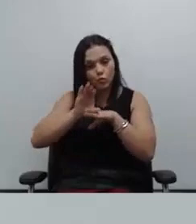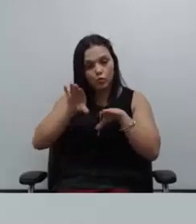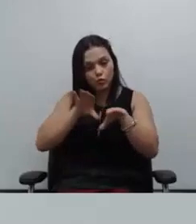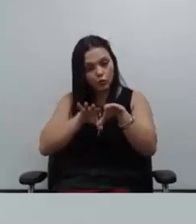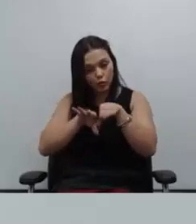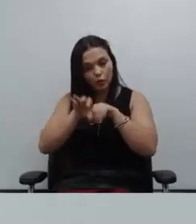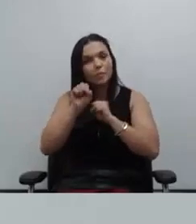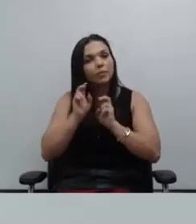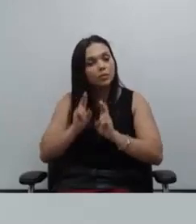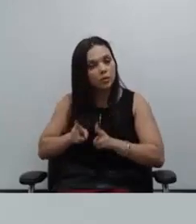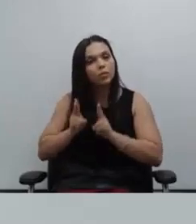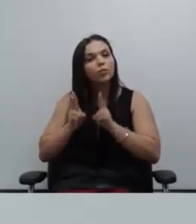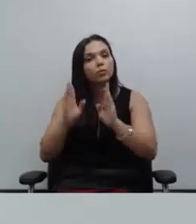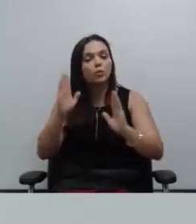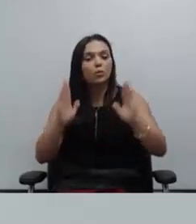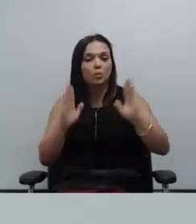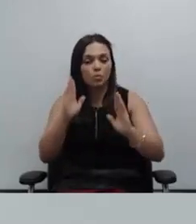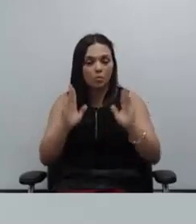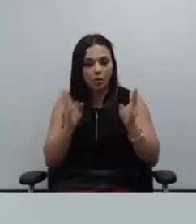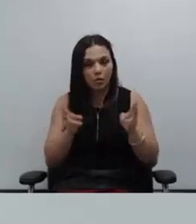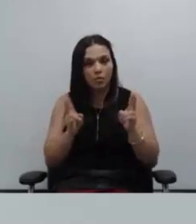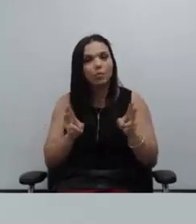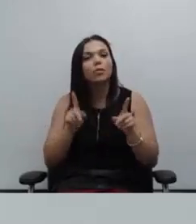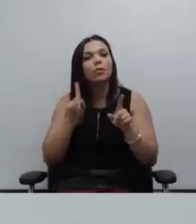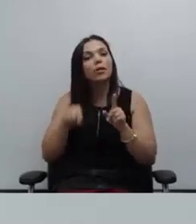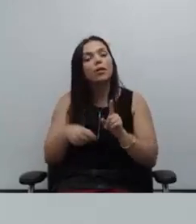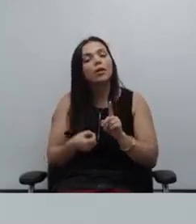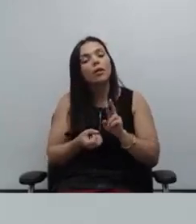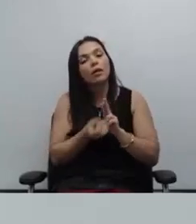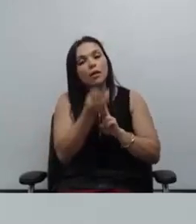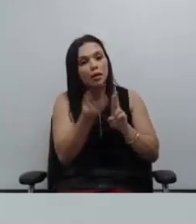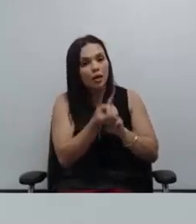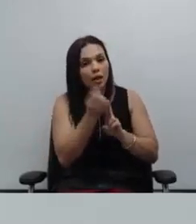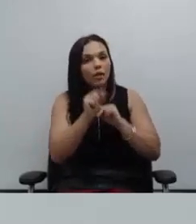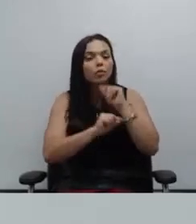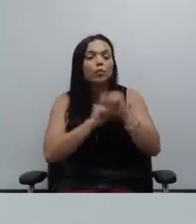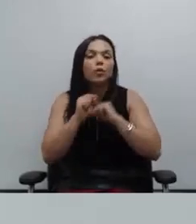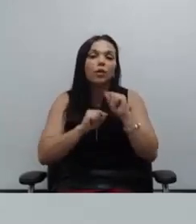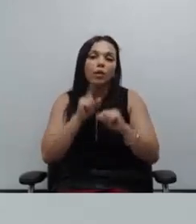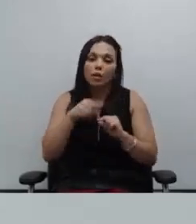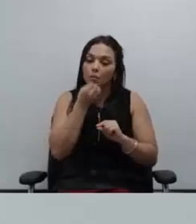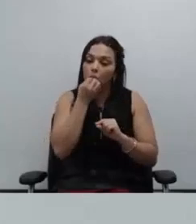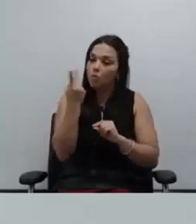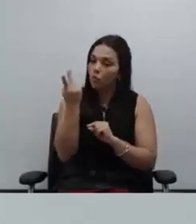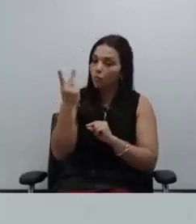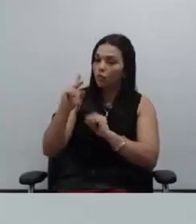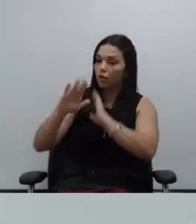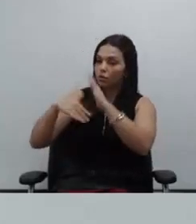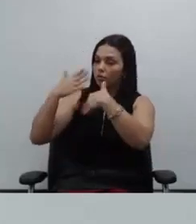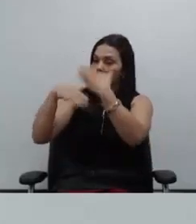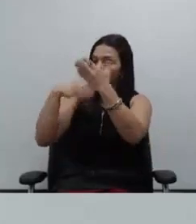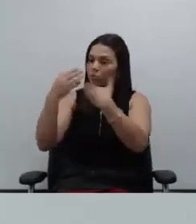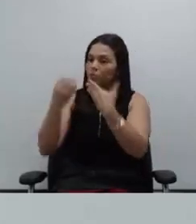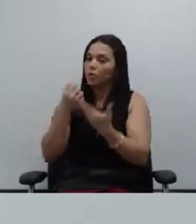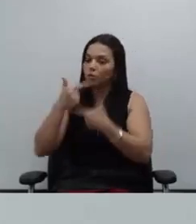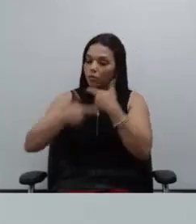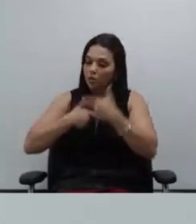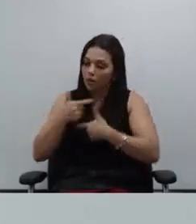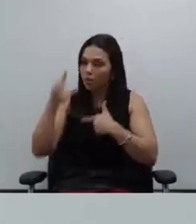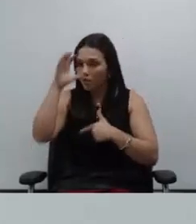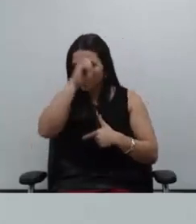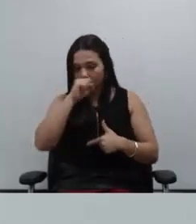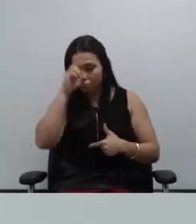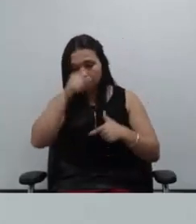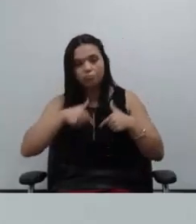continuada no período. O segundo requisito também se vê atendido consoante relatos acima expostos, que indicam bom desempenho do interessado em suas atribuições funcionais.